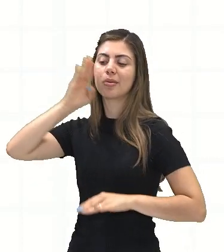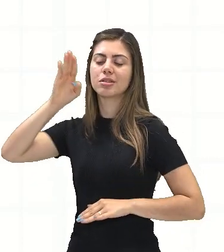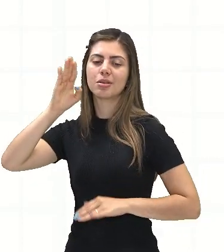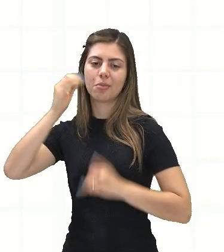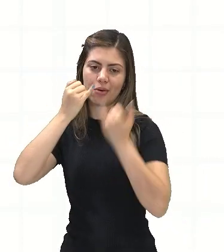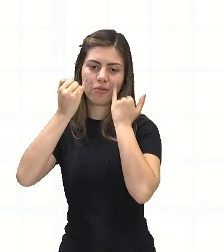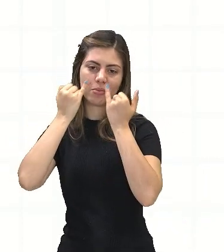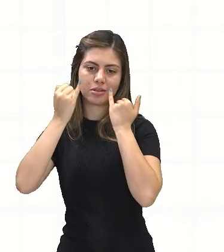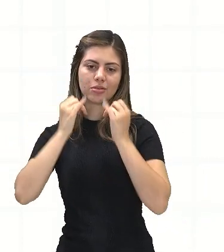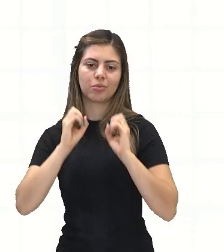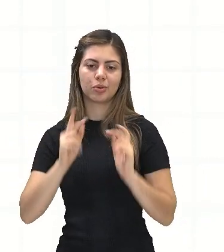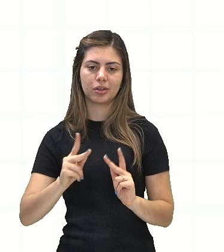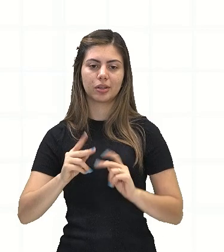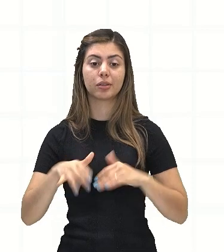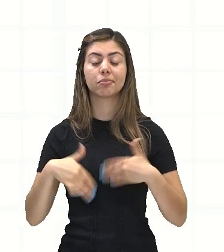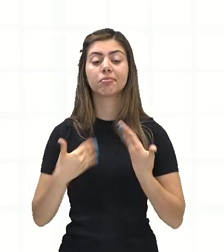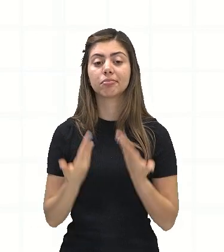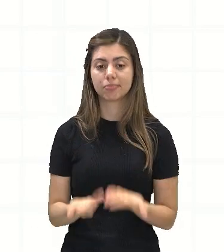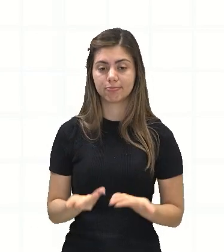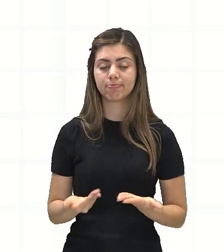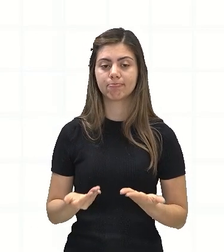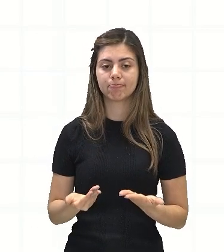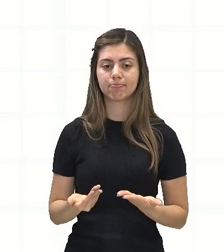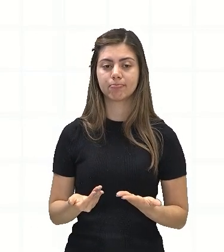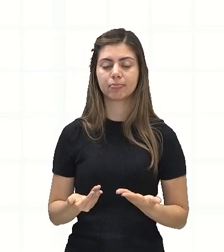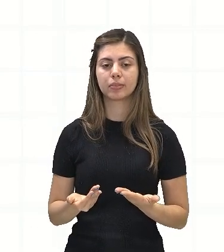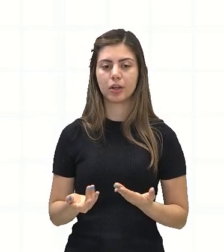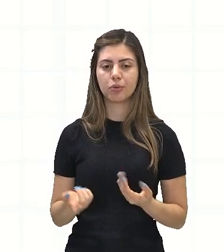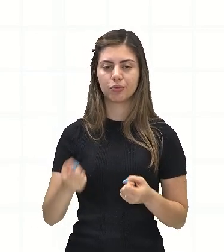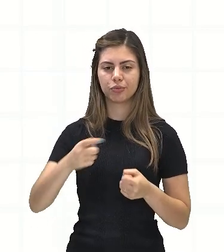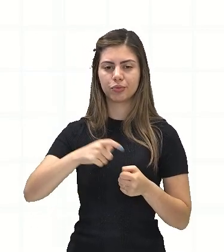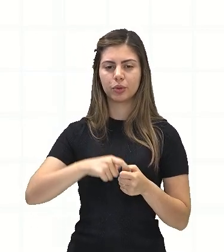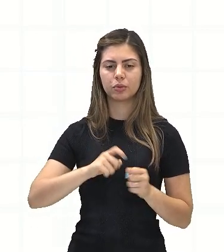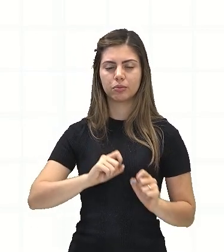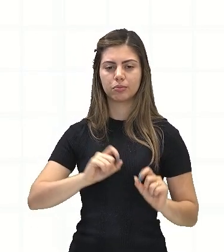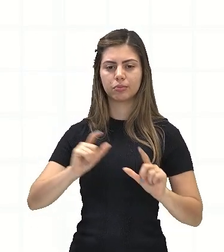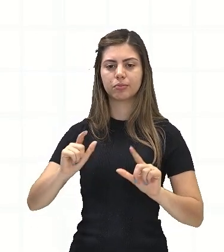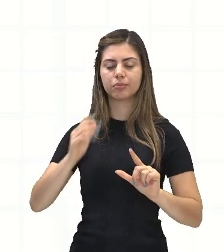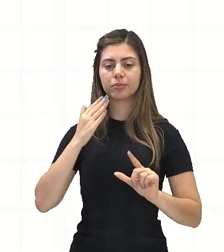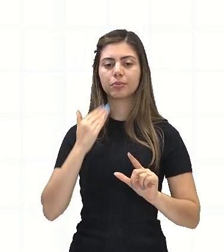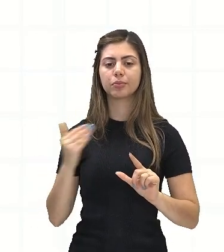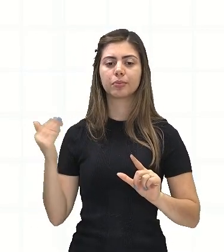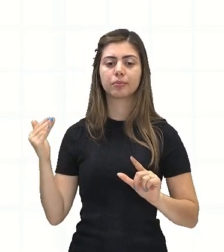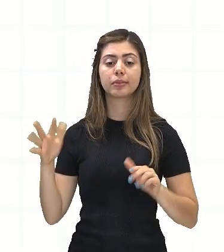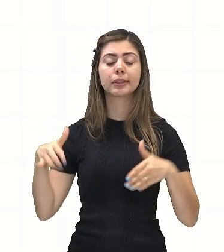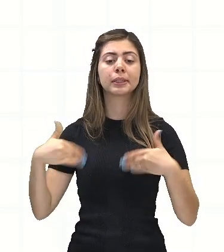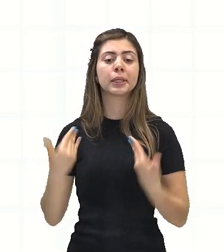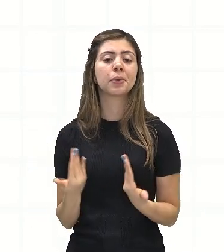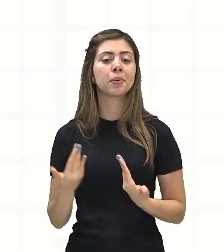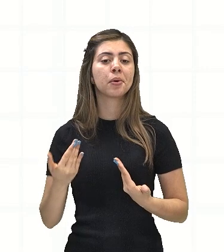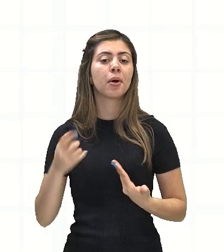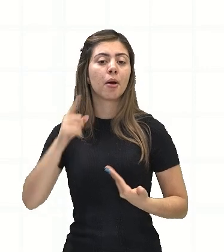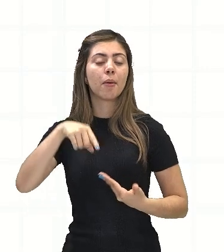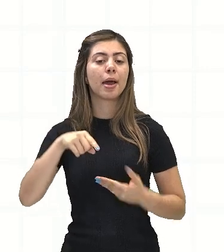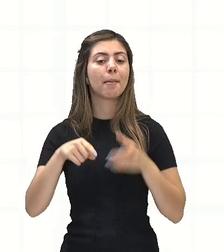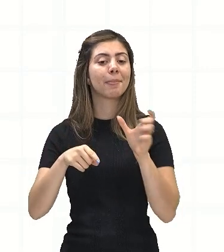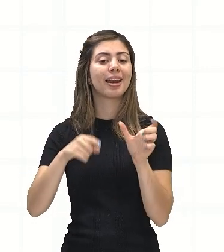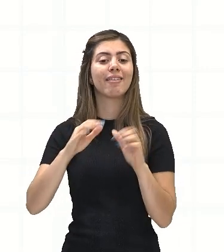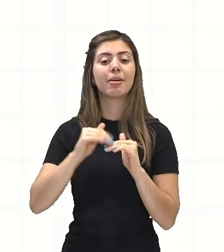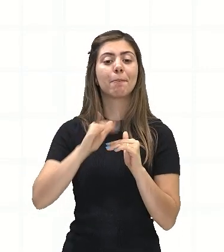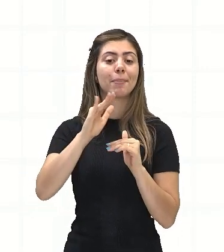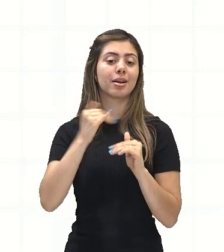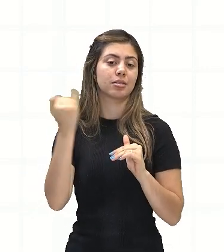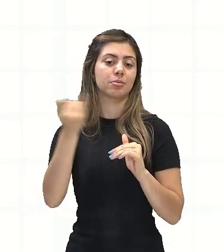informação. Portanto, retomando aquele quadrinho, qual é o núcleo do sujeito da